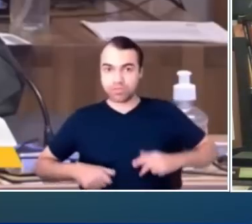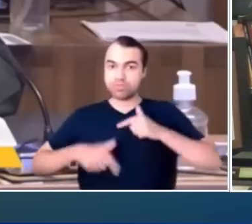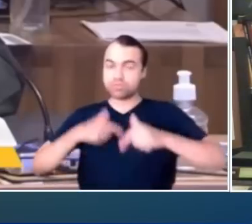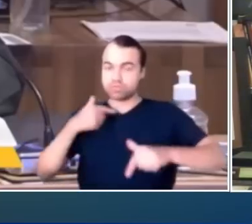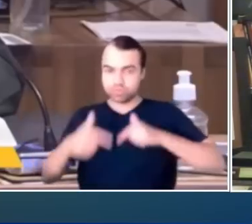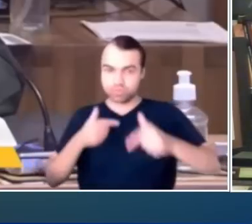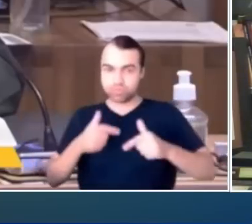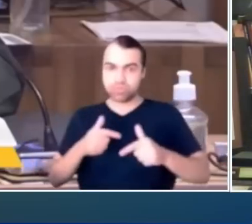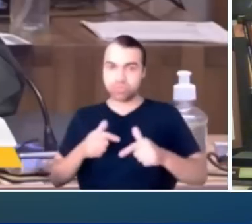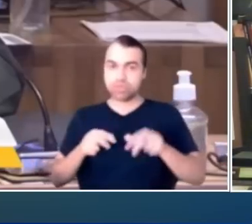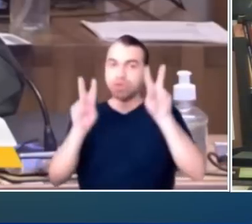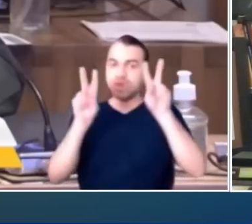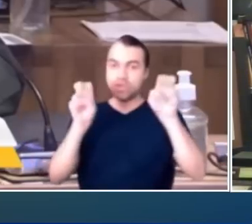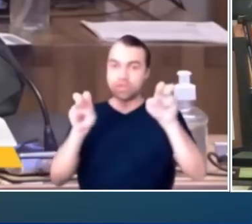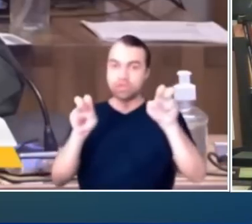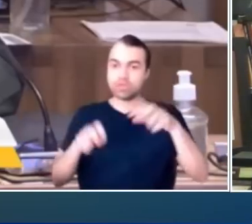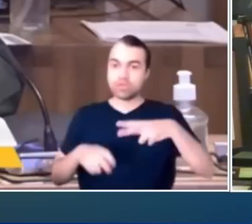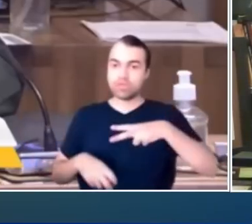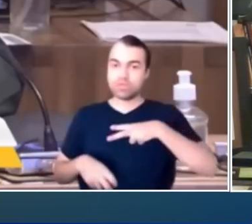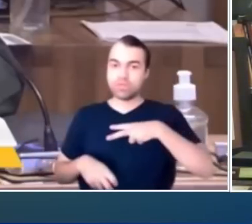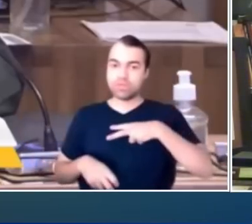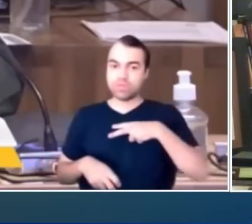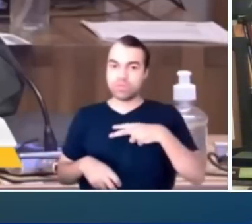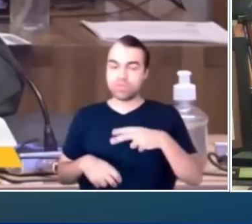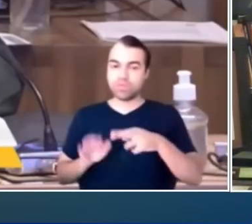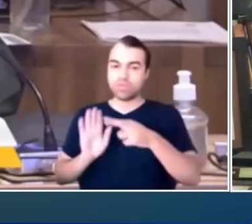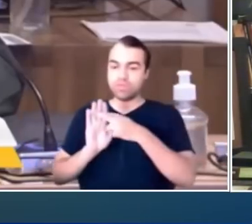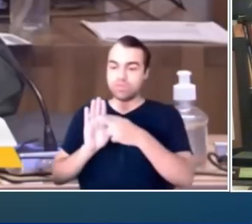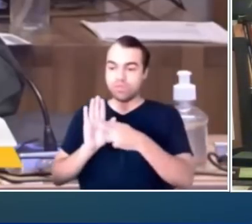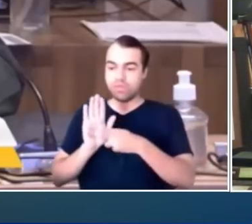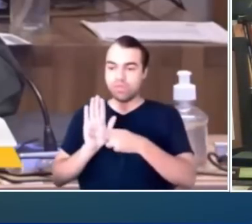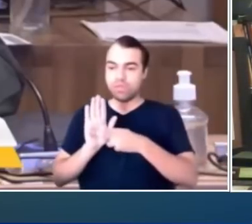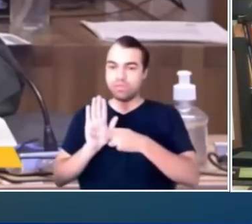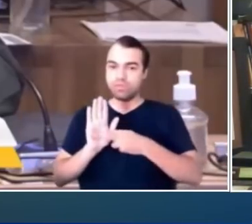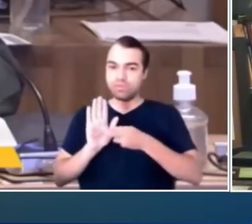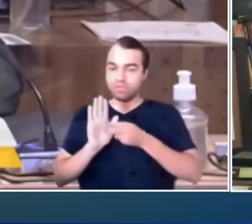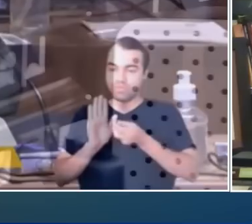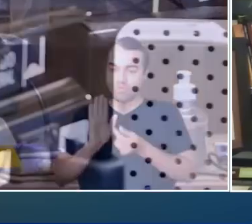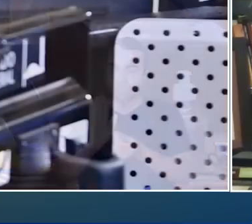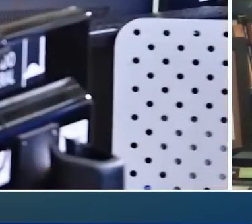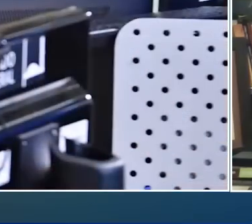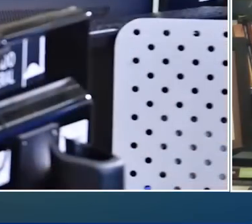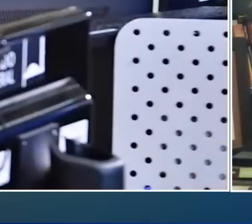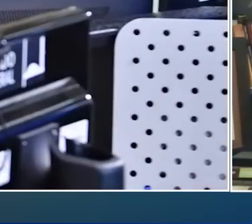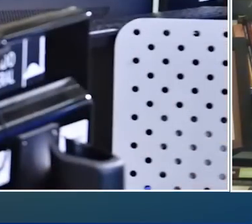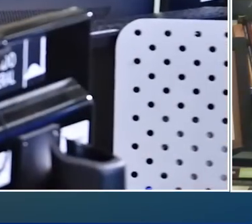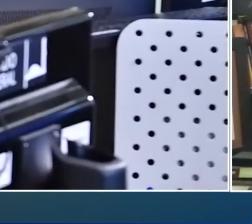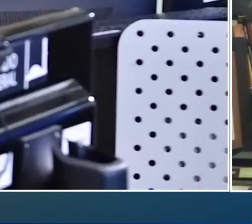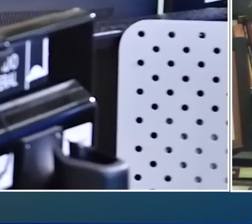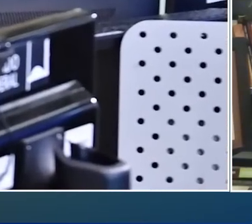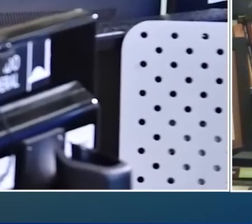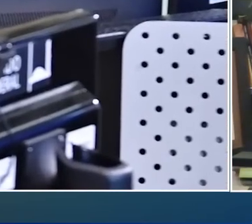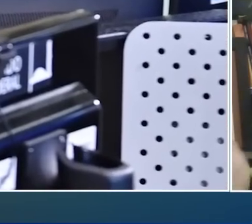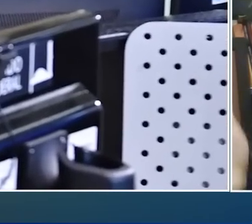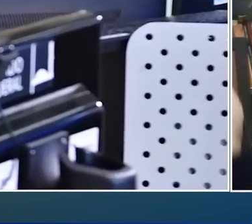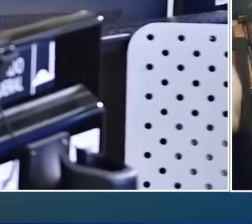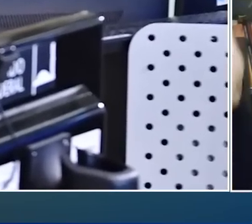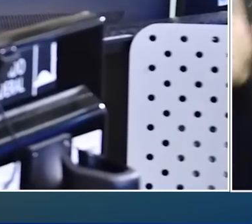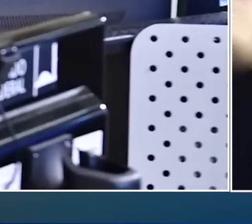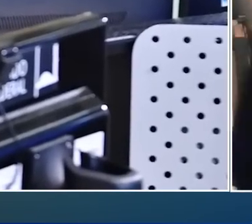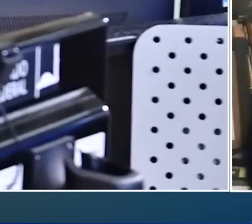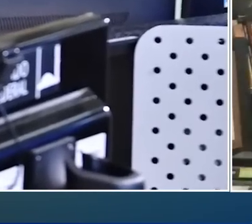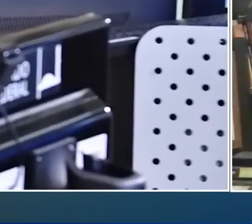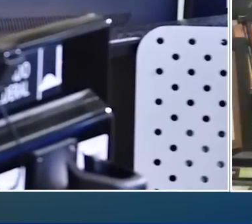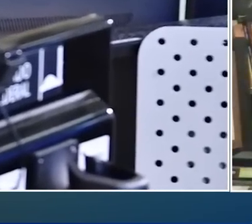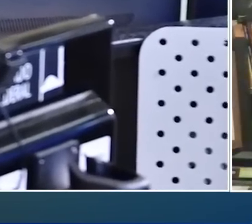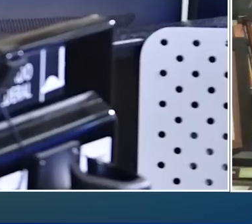Ou generais de quatro estrelas têm imunidade no Brasil? Exatamente. E a pressão interna na CPI é para que não se convoque